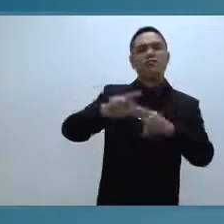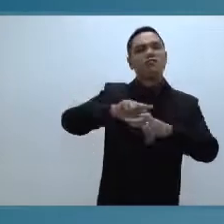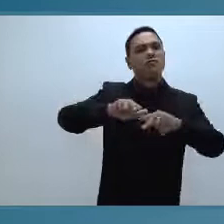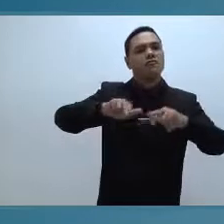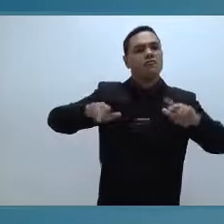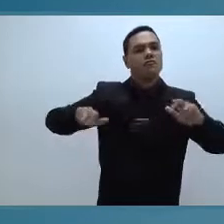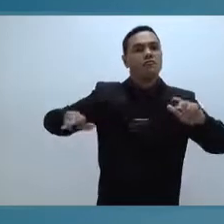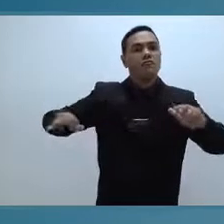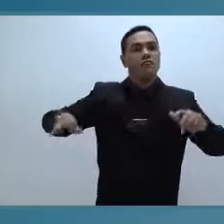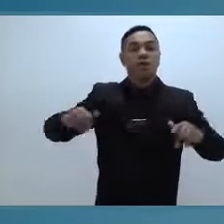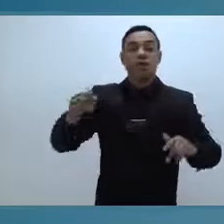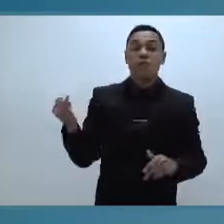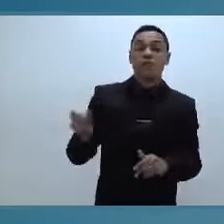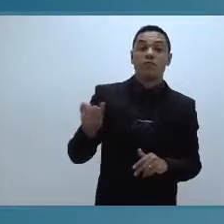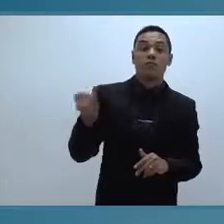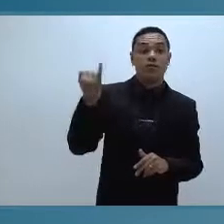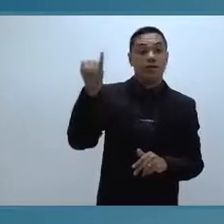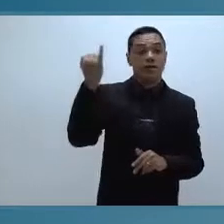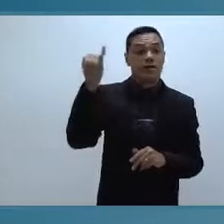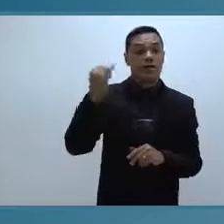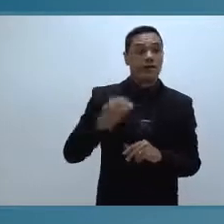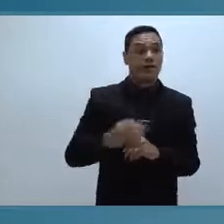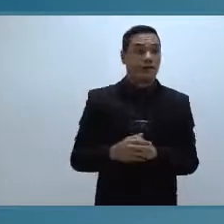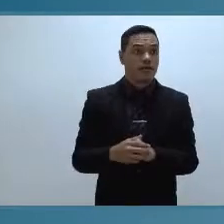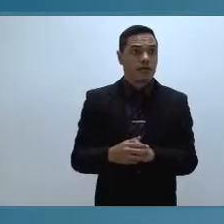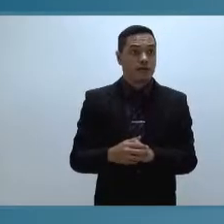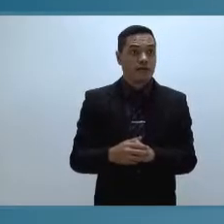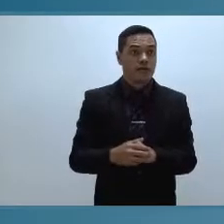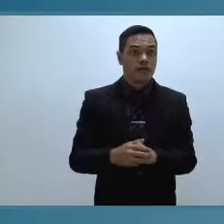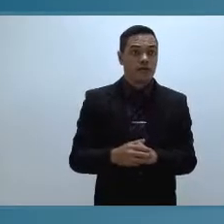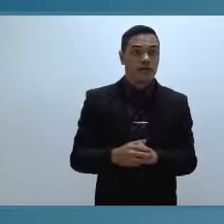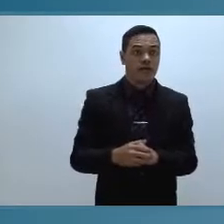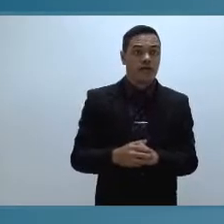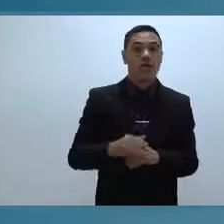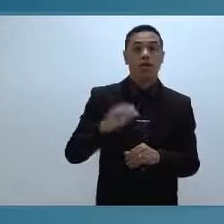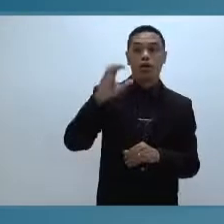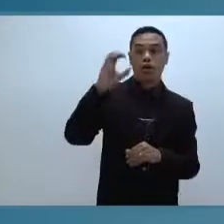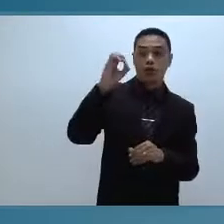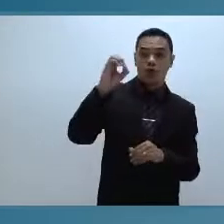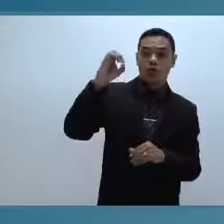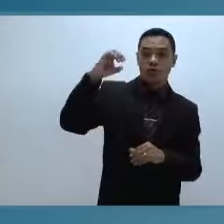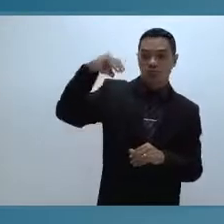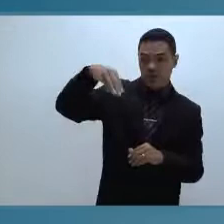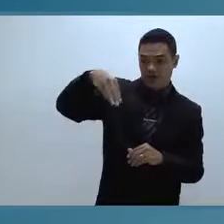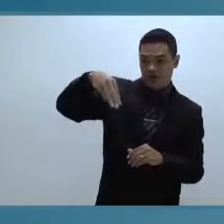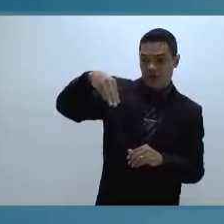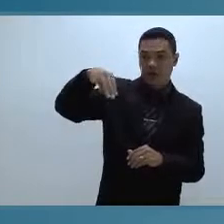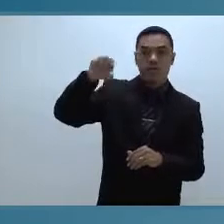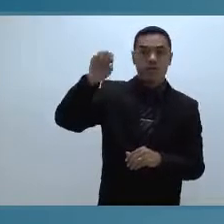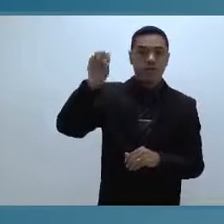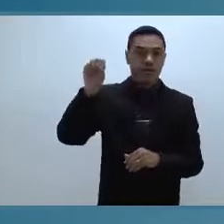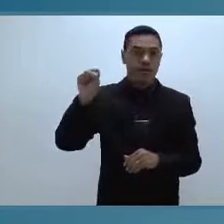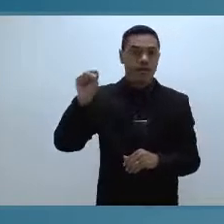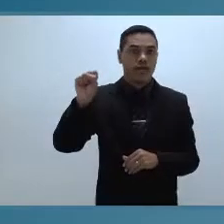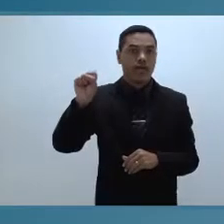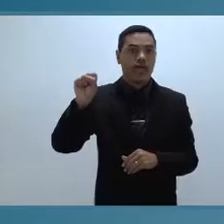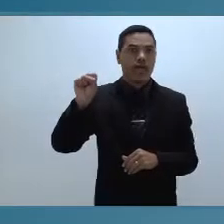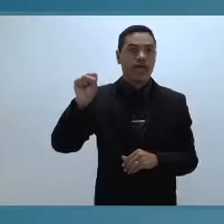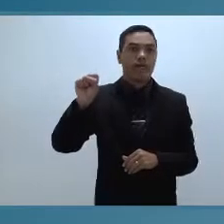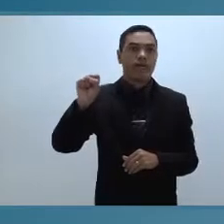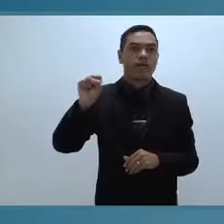realizados, que, de acordo com a Organização Mundial de Saúde, o Brasil encontra-se em oitavo